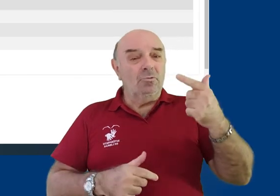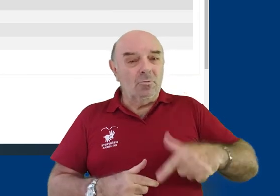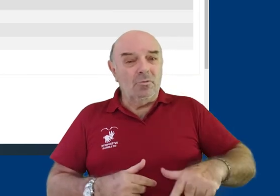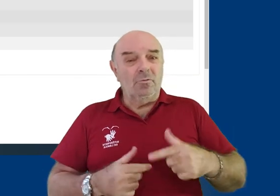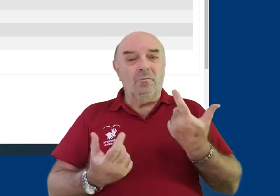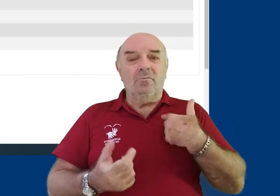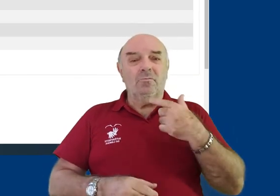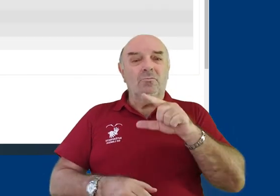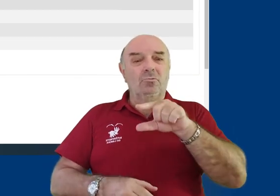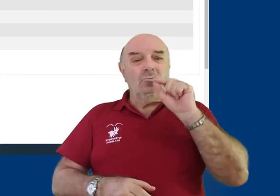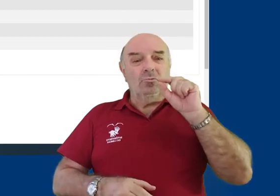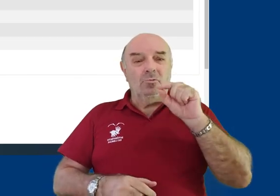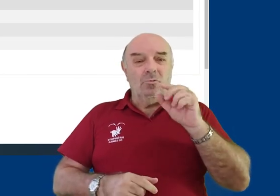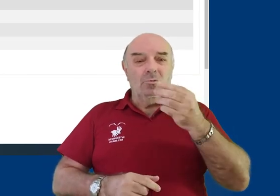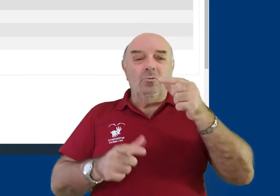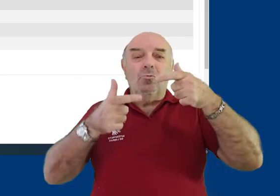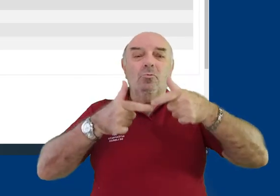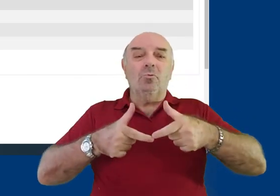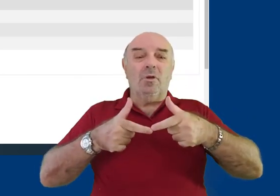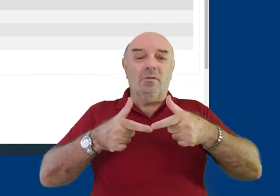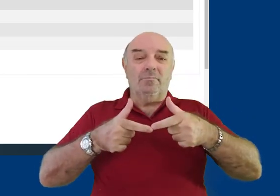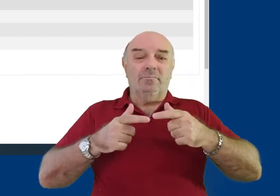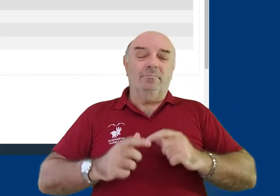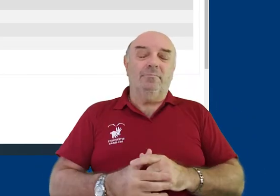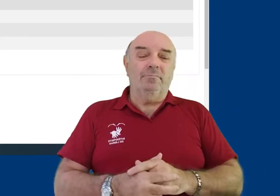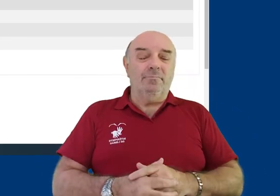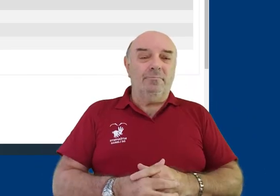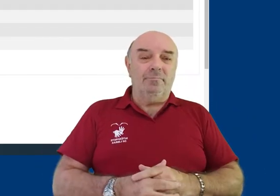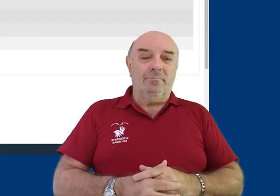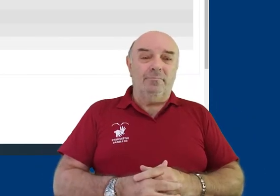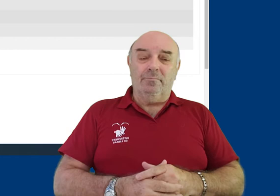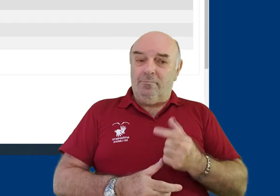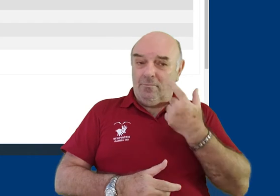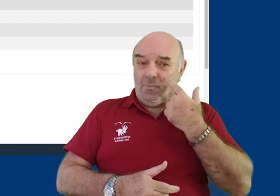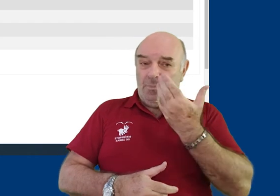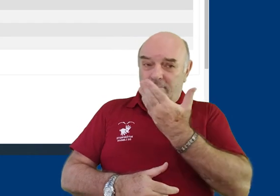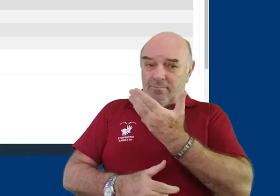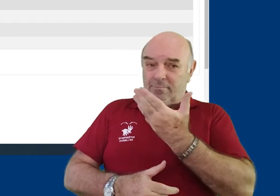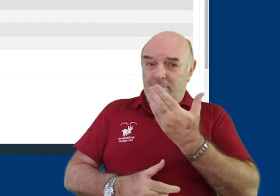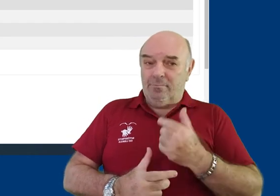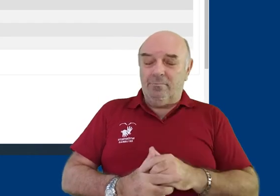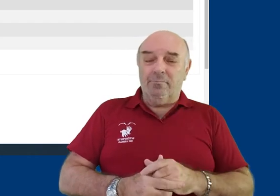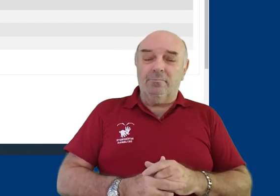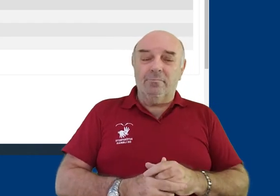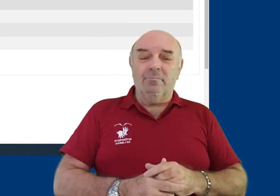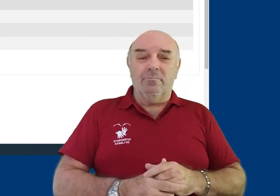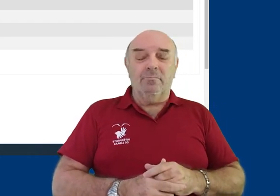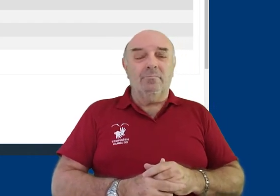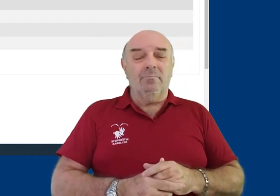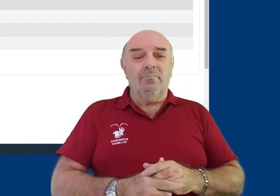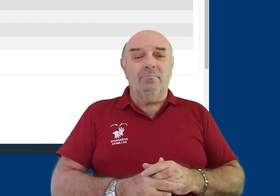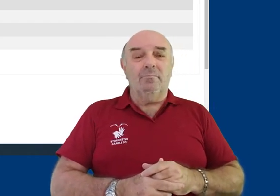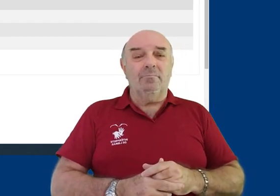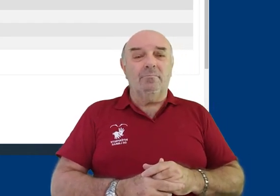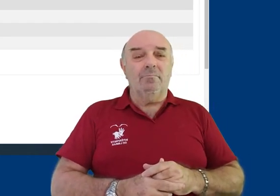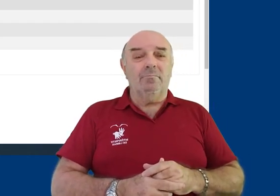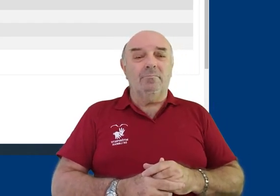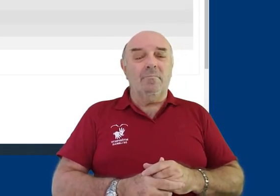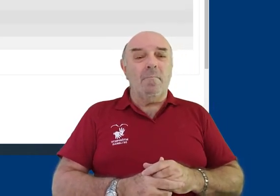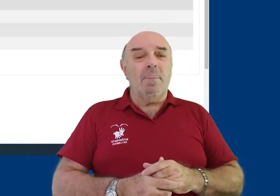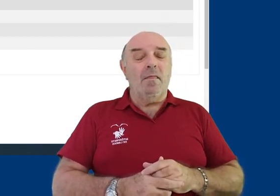E escolho novamente a posição. Vou colocar ele dentro da categoria